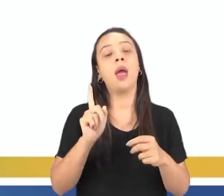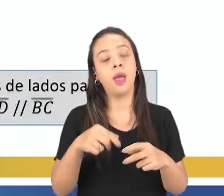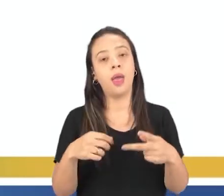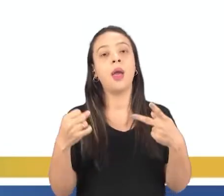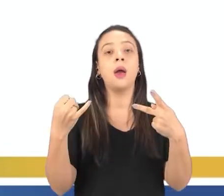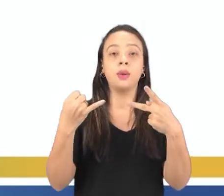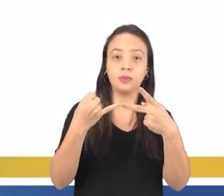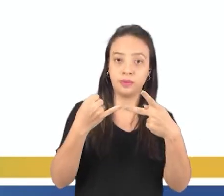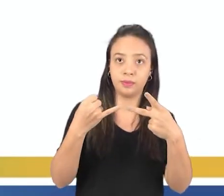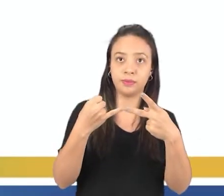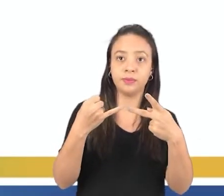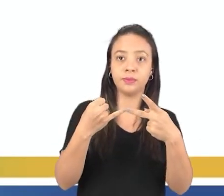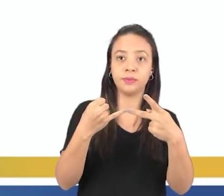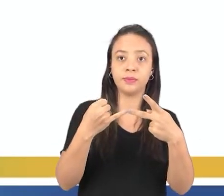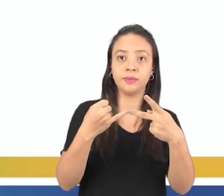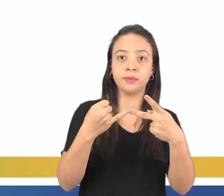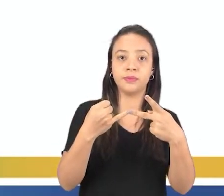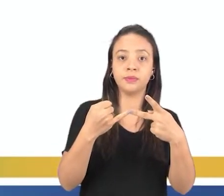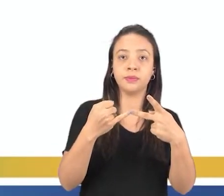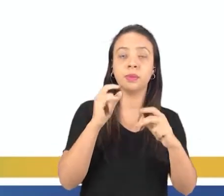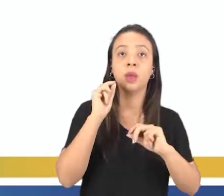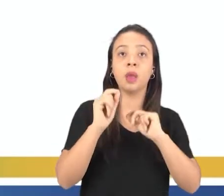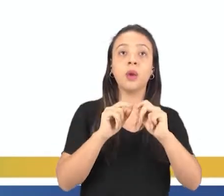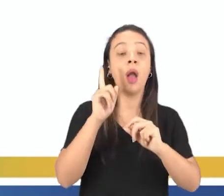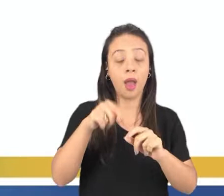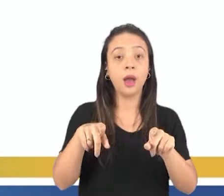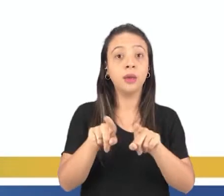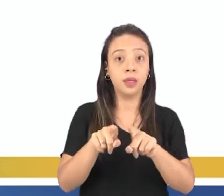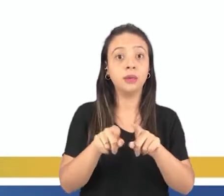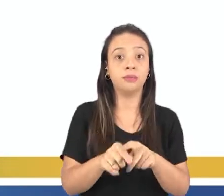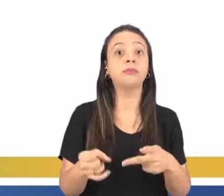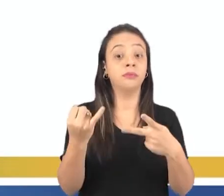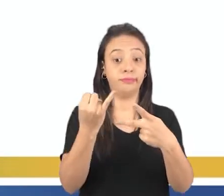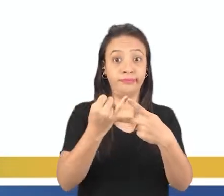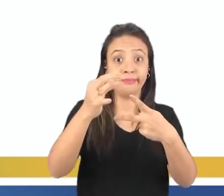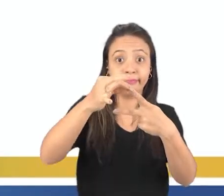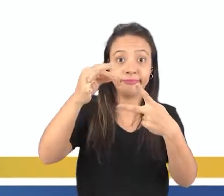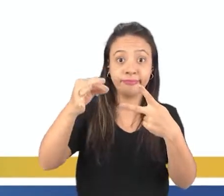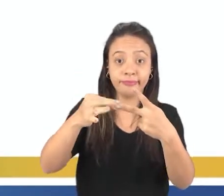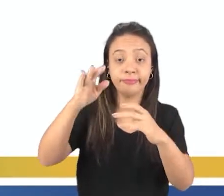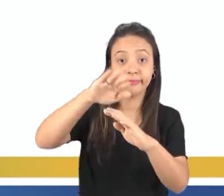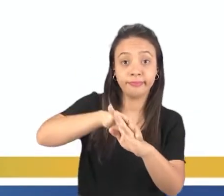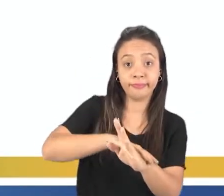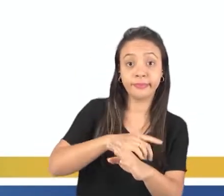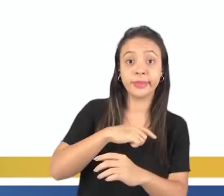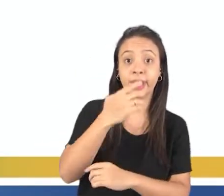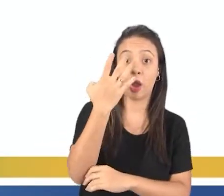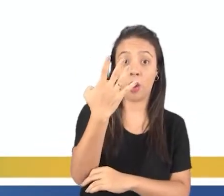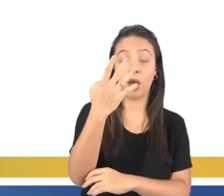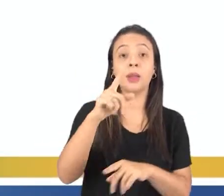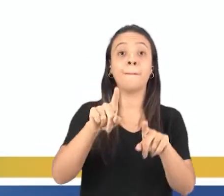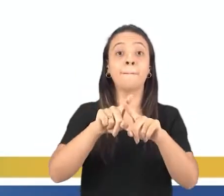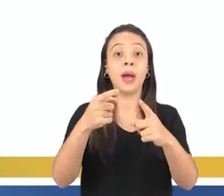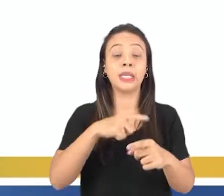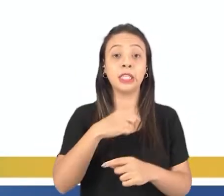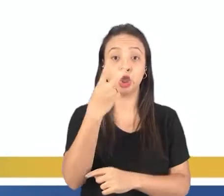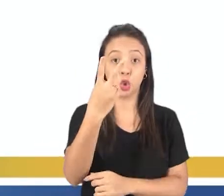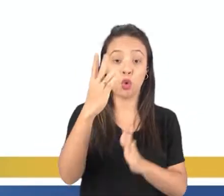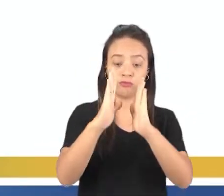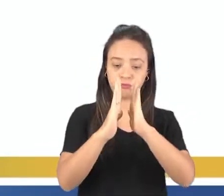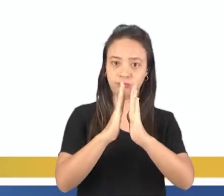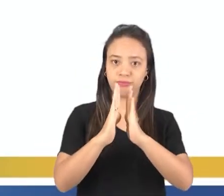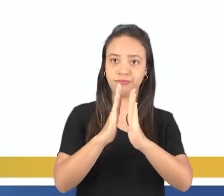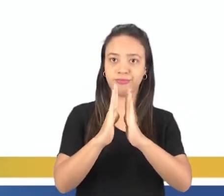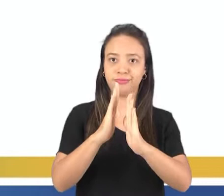O paralelogramo, pessoal, ele é um quadrilátero que possui dois pares de lados paralelos, né? Então, na